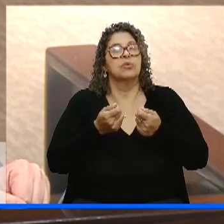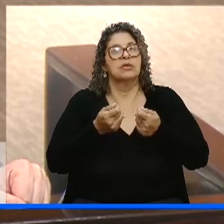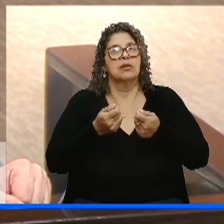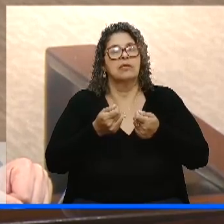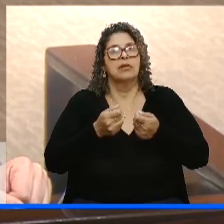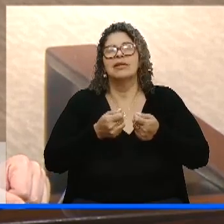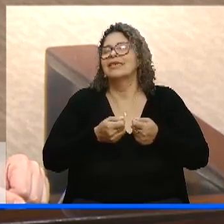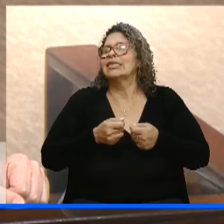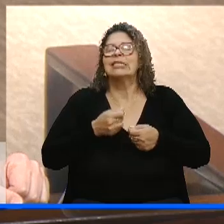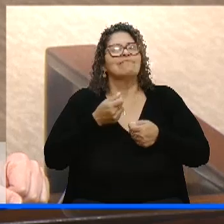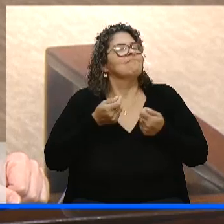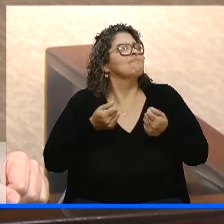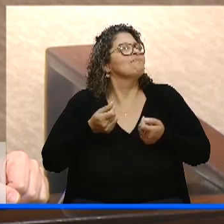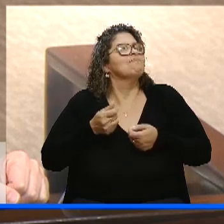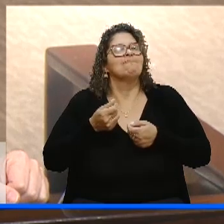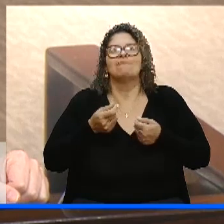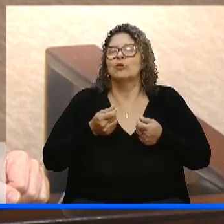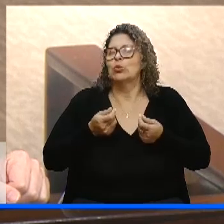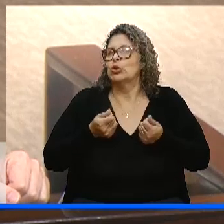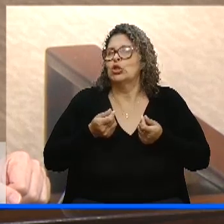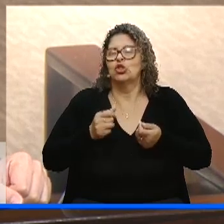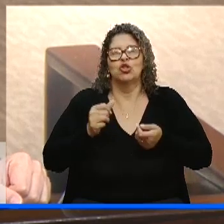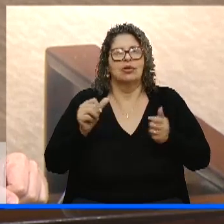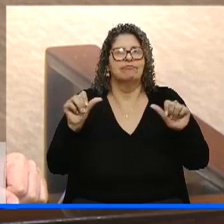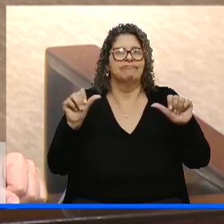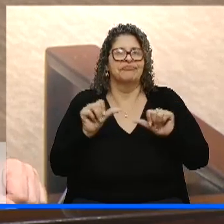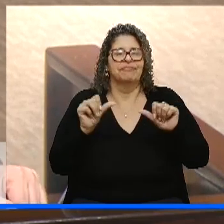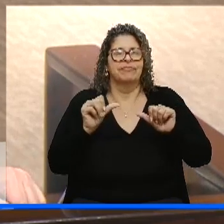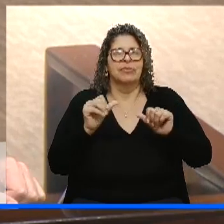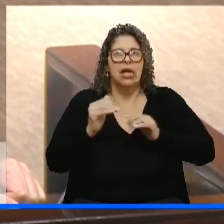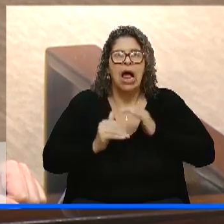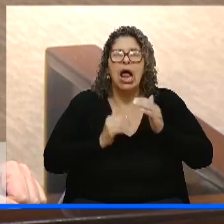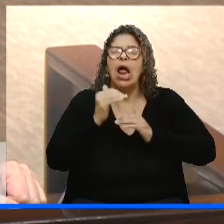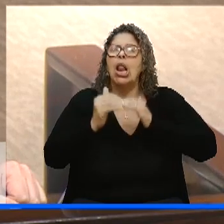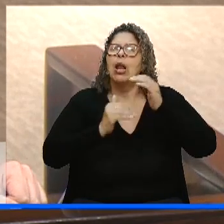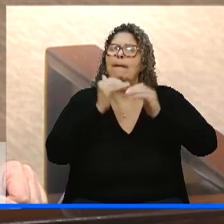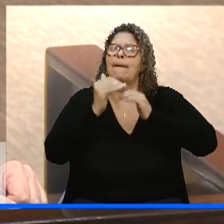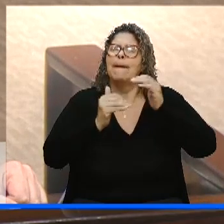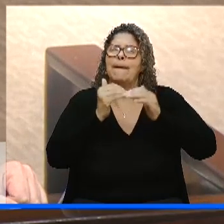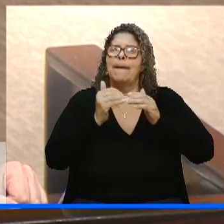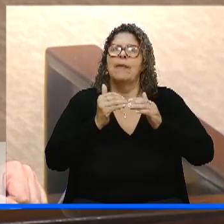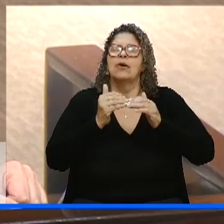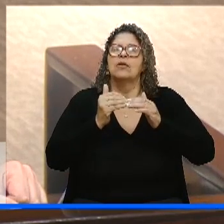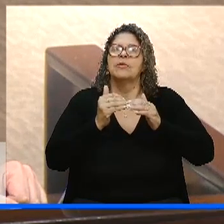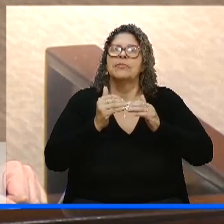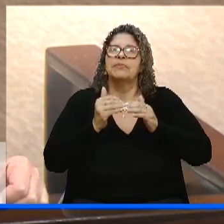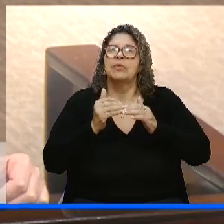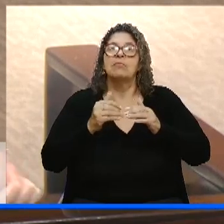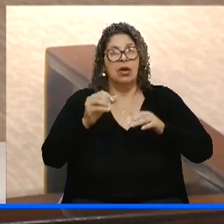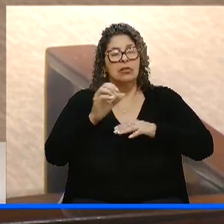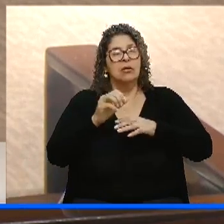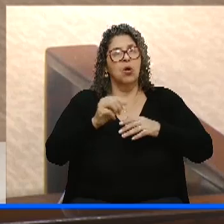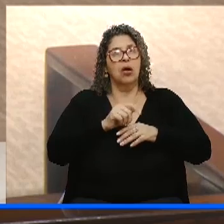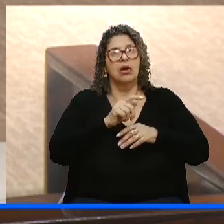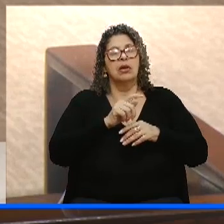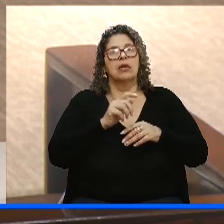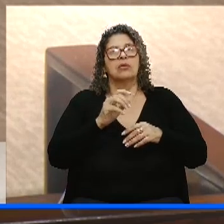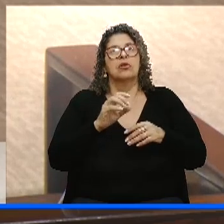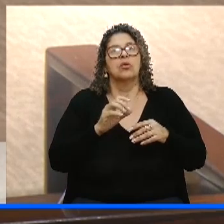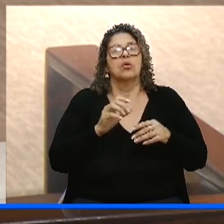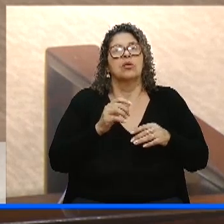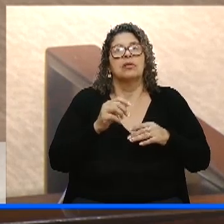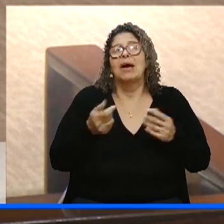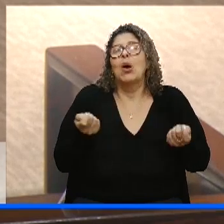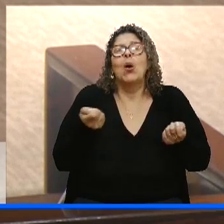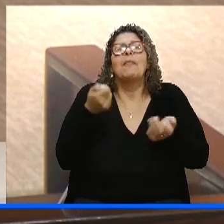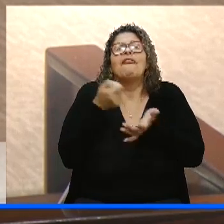insustentáveis no longo prazo em longo prazo já chegou aqui no estado do rio grande do sul eo nosso executivo já não tem mais condições